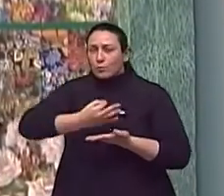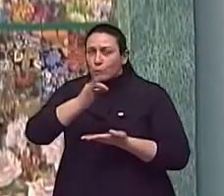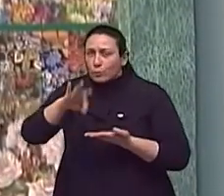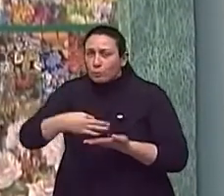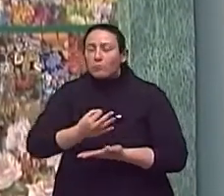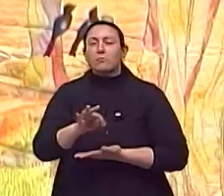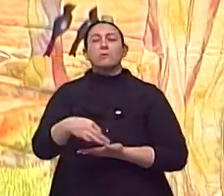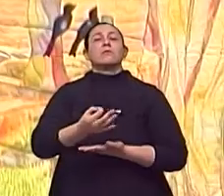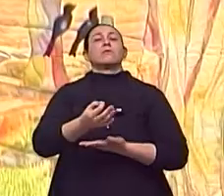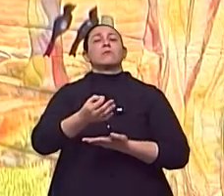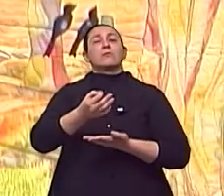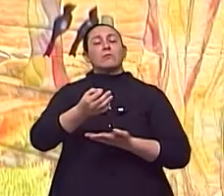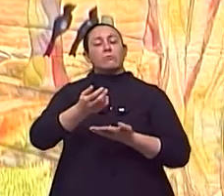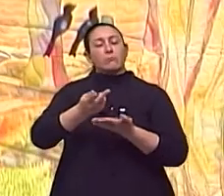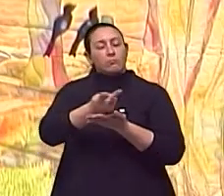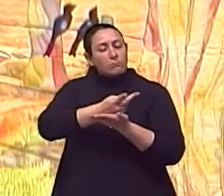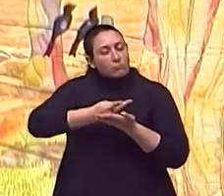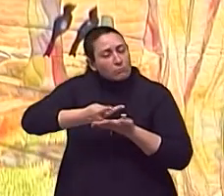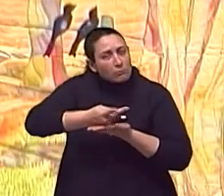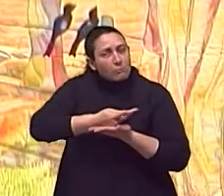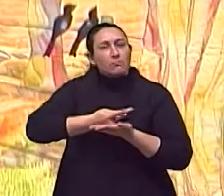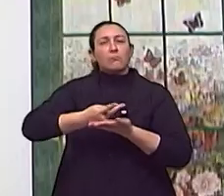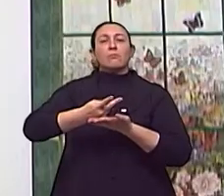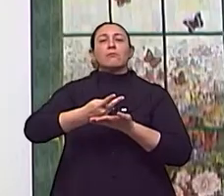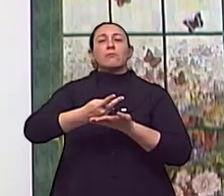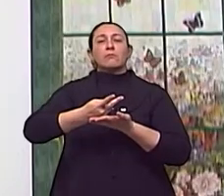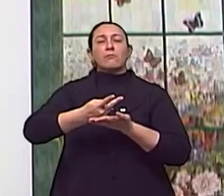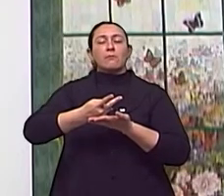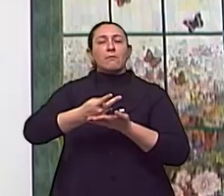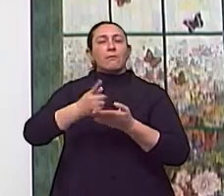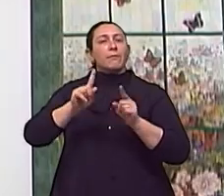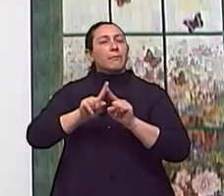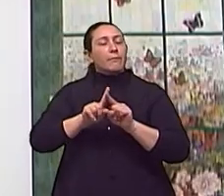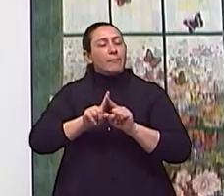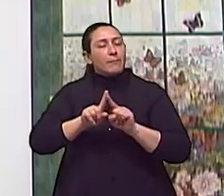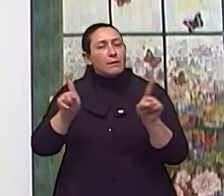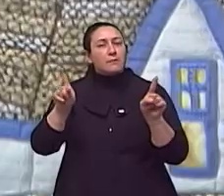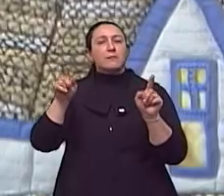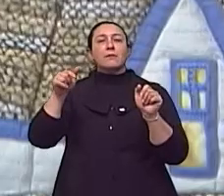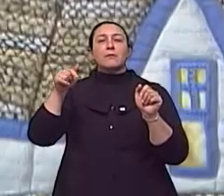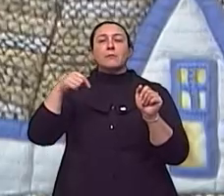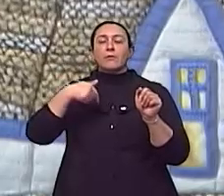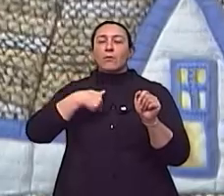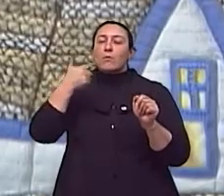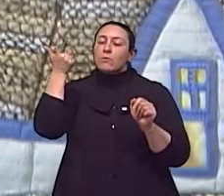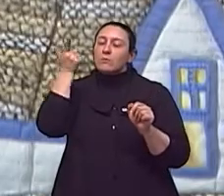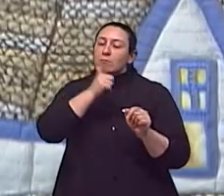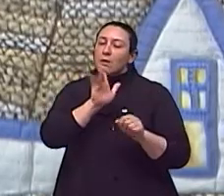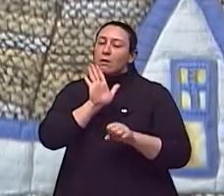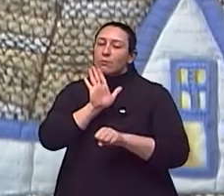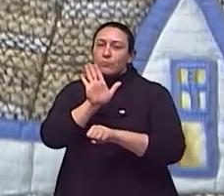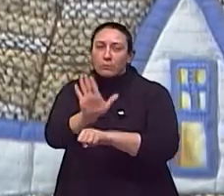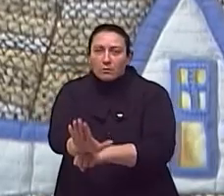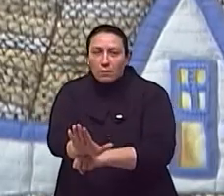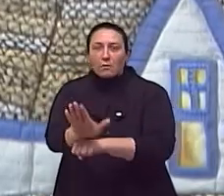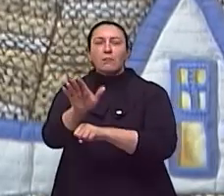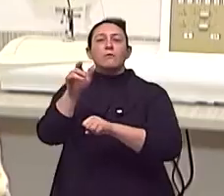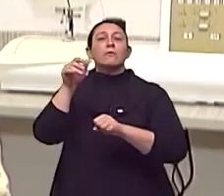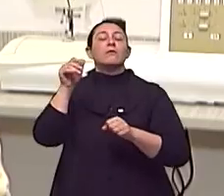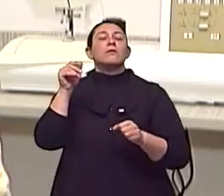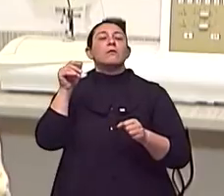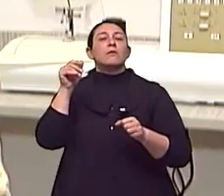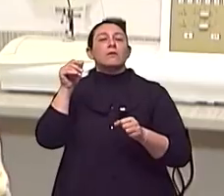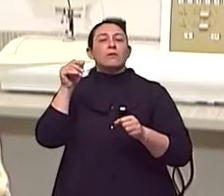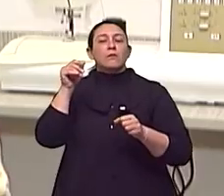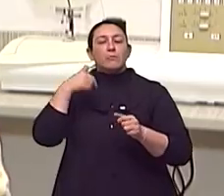bordava e vou indo e para poder ajudar em casa meu marido